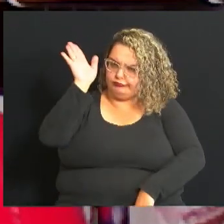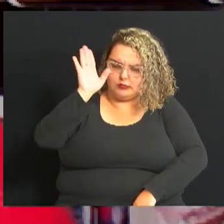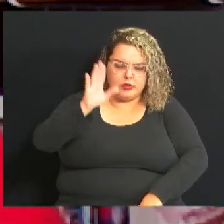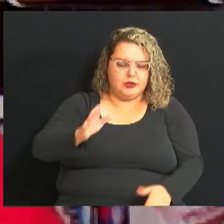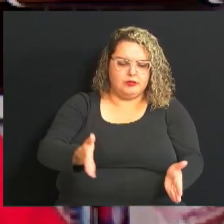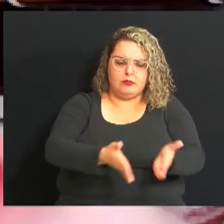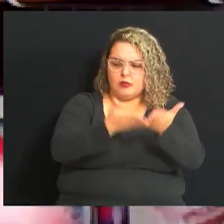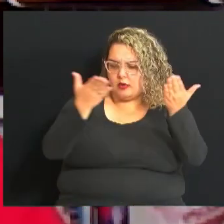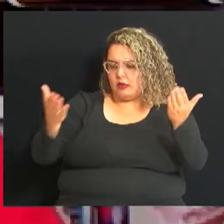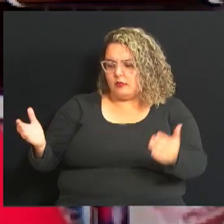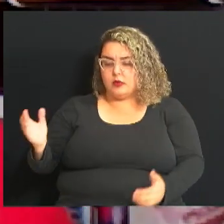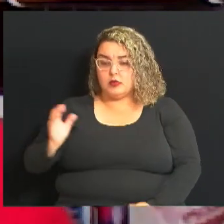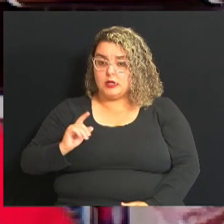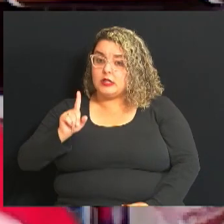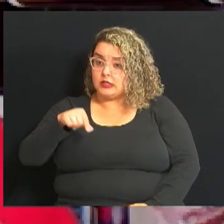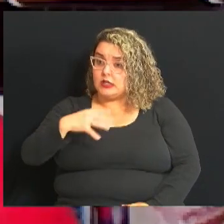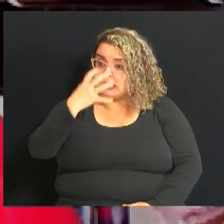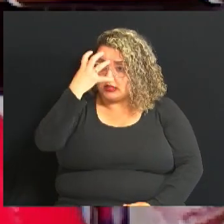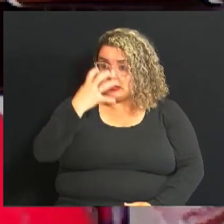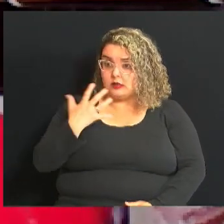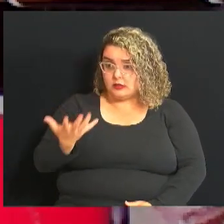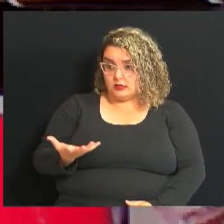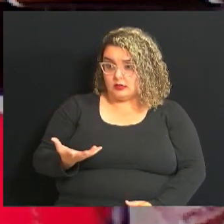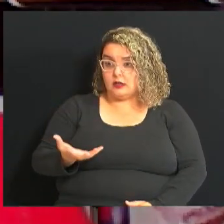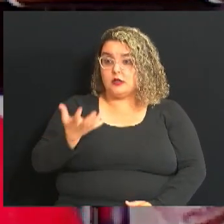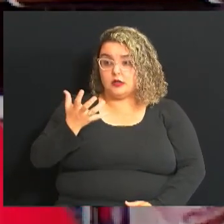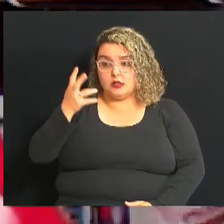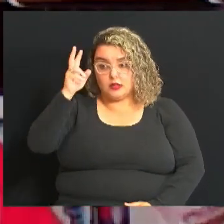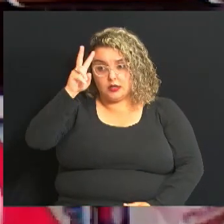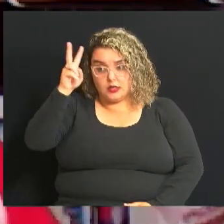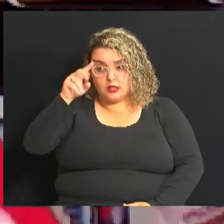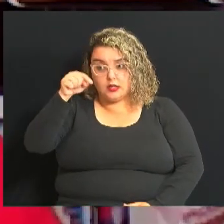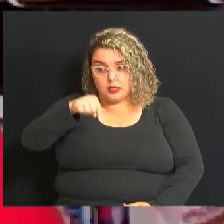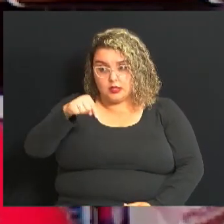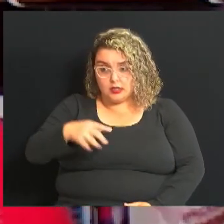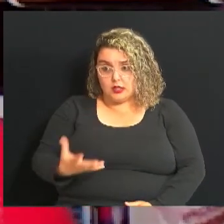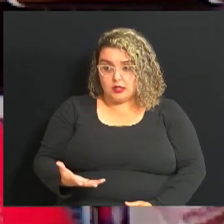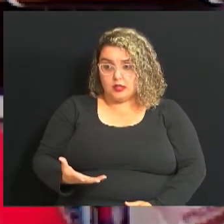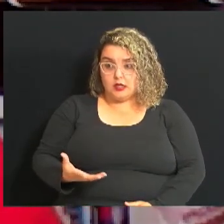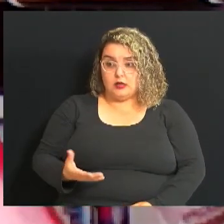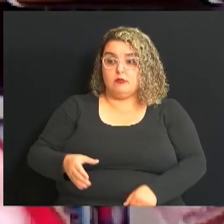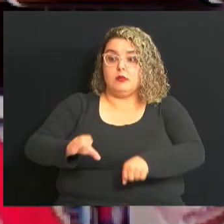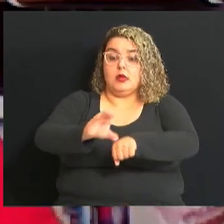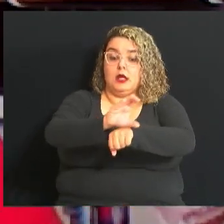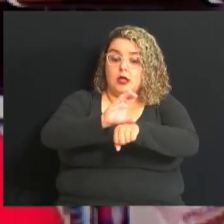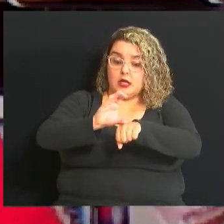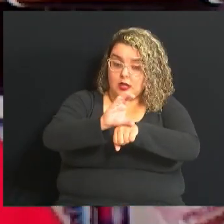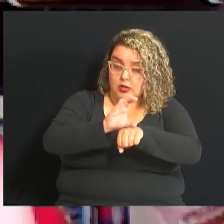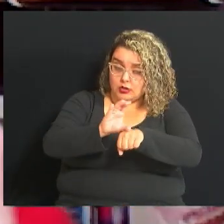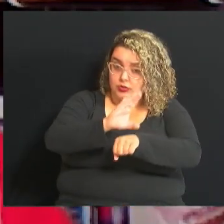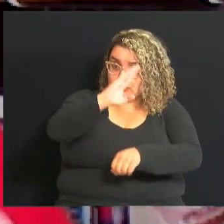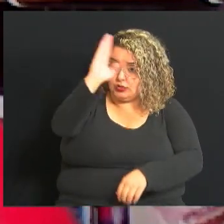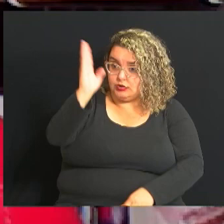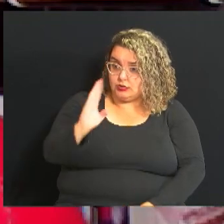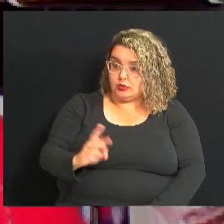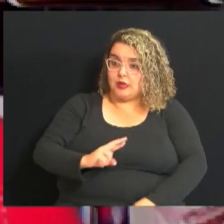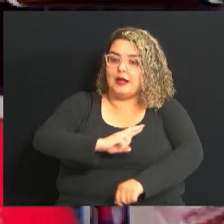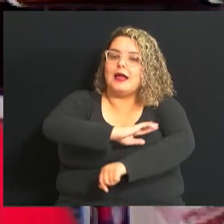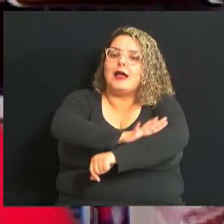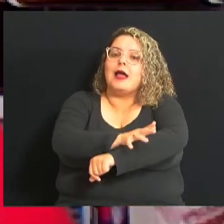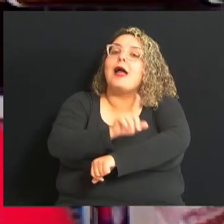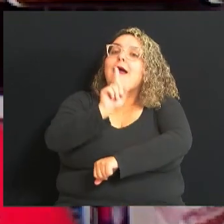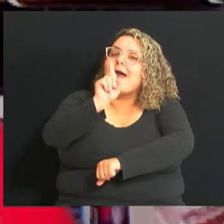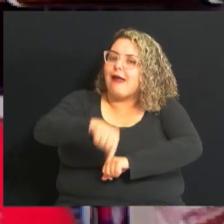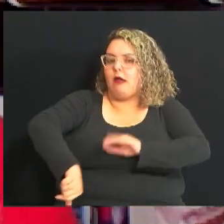séria, né? Quero lembrar aqui que, pela Constituição brasileira, racismo é